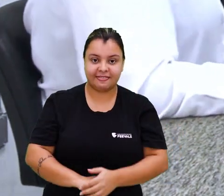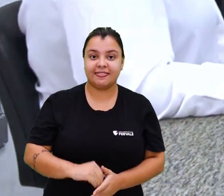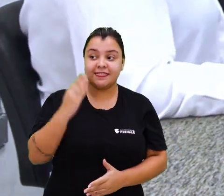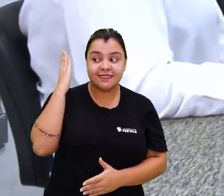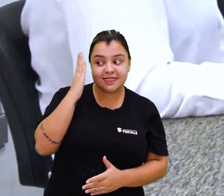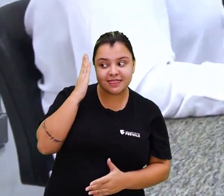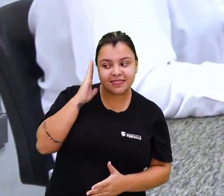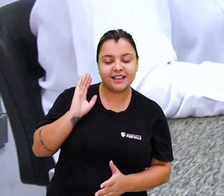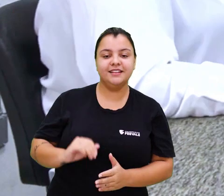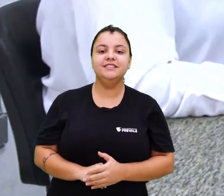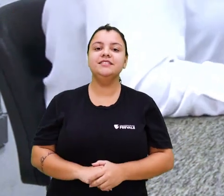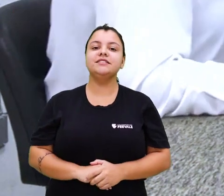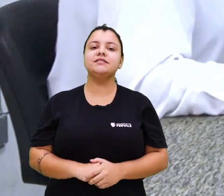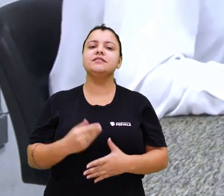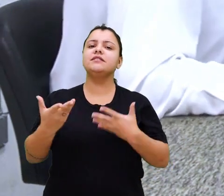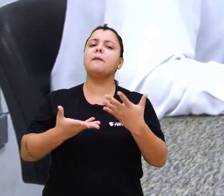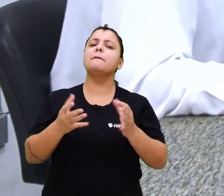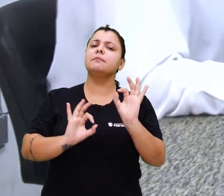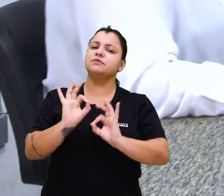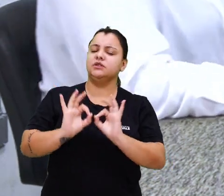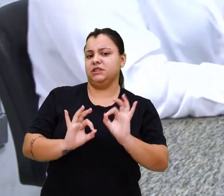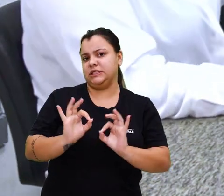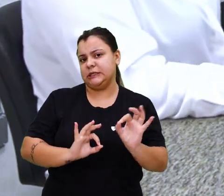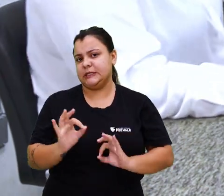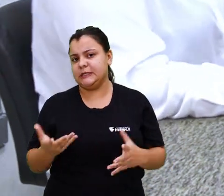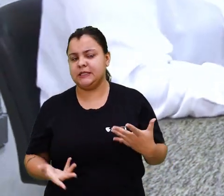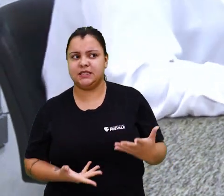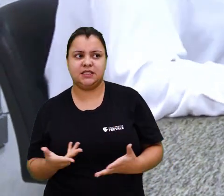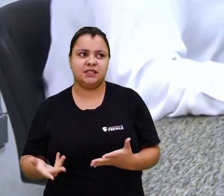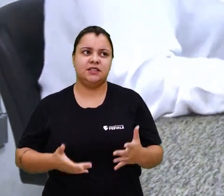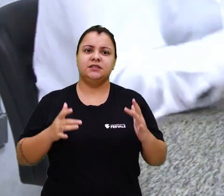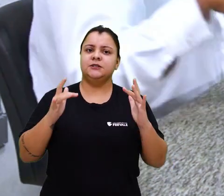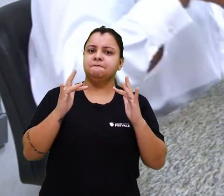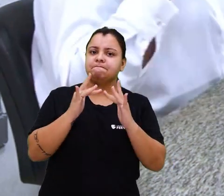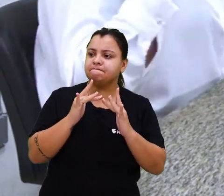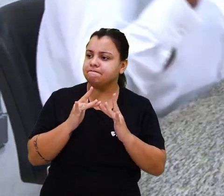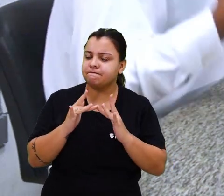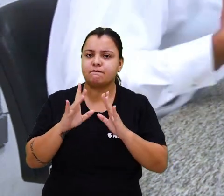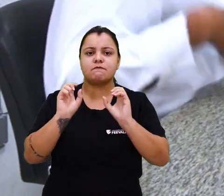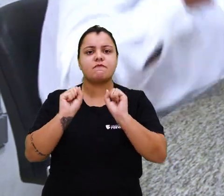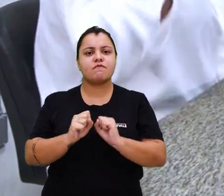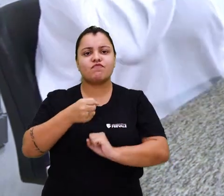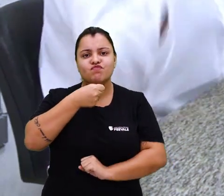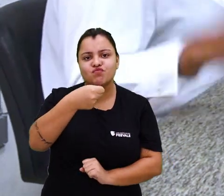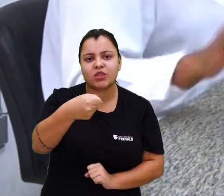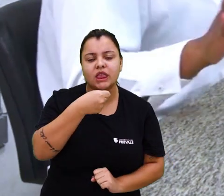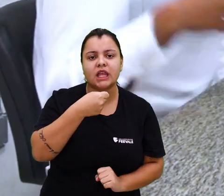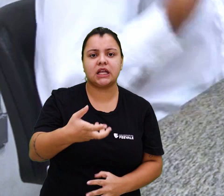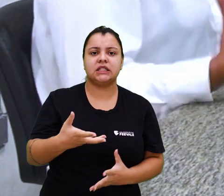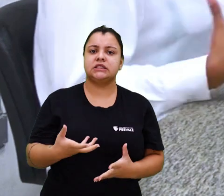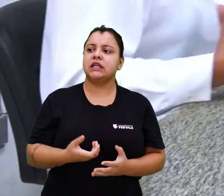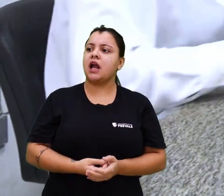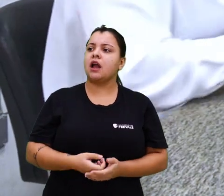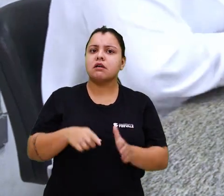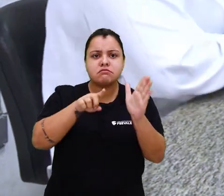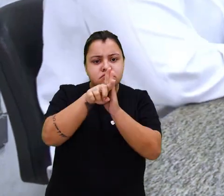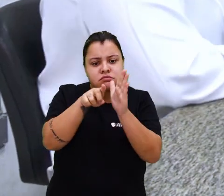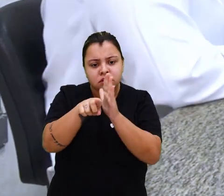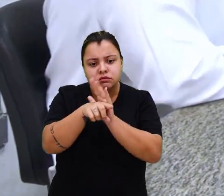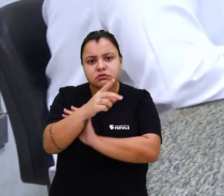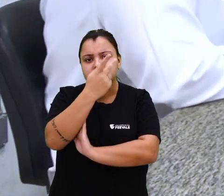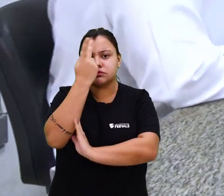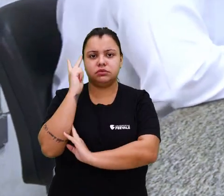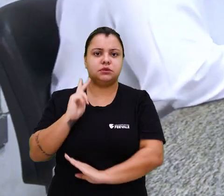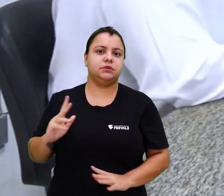vira para lá como é que é toda essa organização sabe do contato de tu poder entrevistar e botar tudo o que tu quer perguntar pra pessoa ela tá